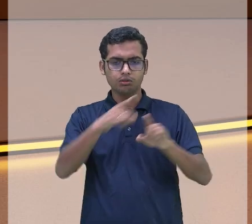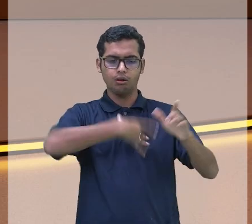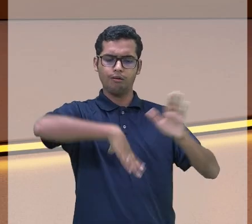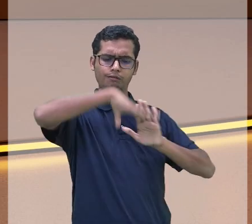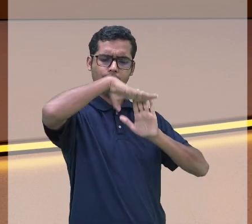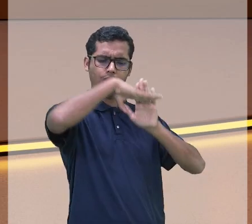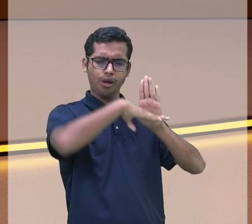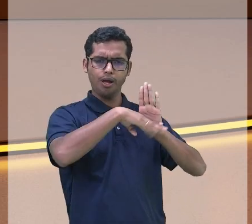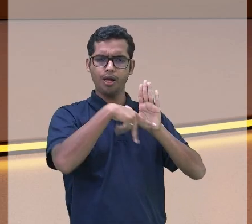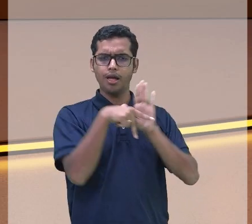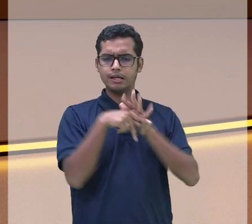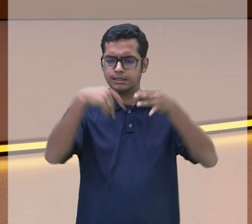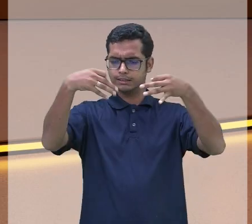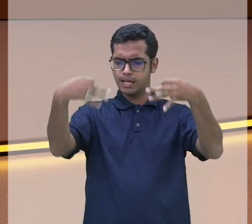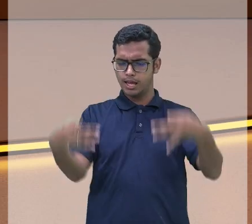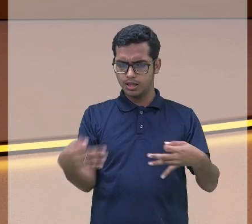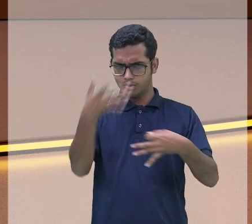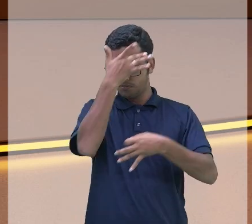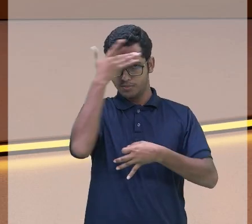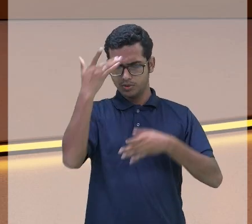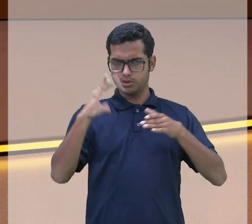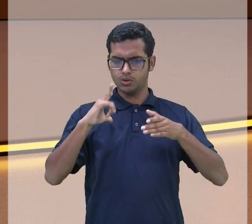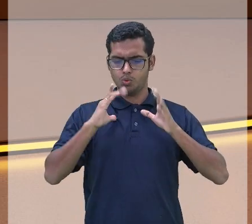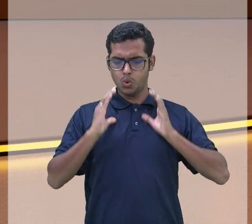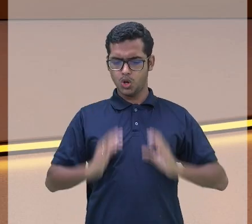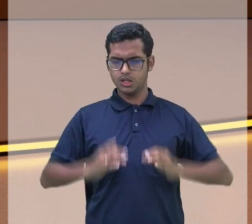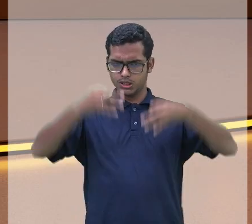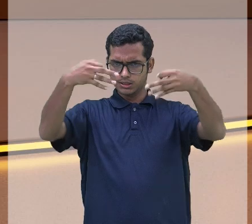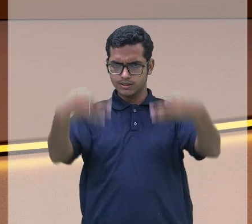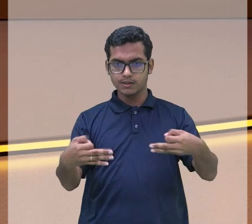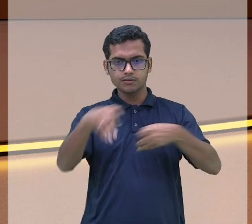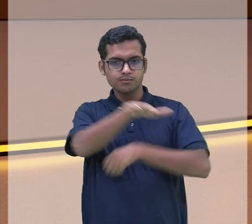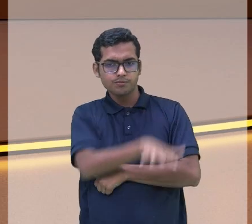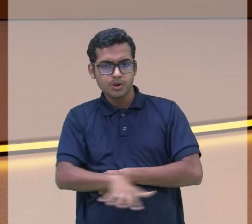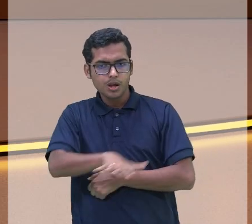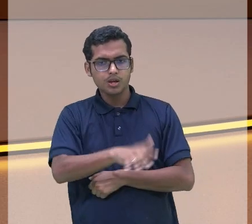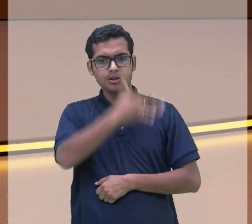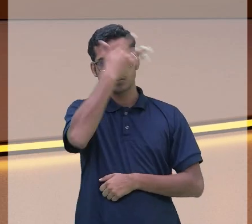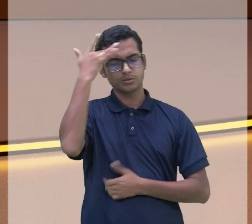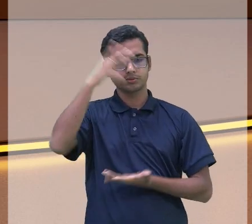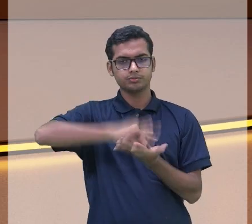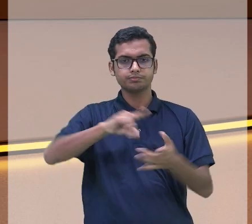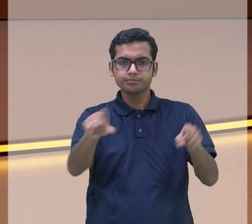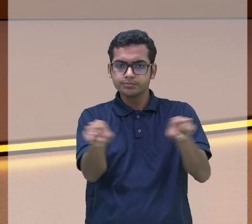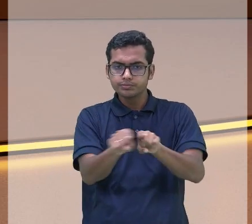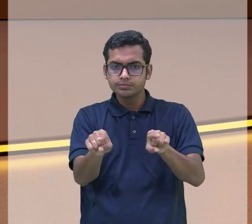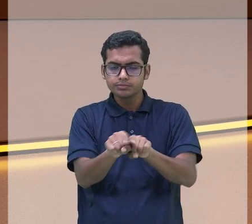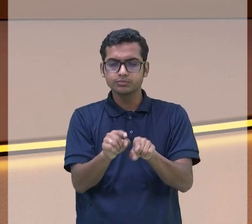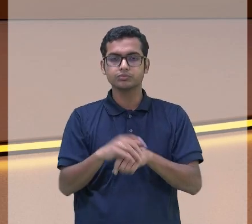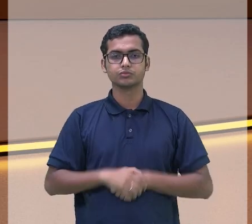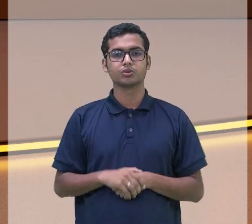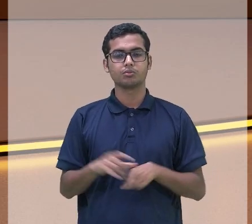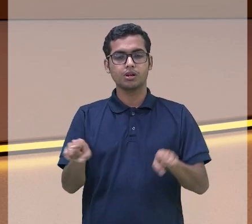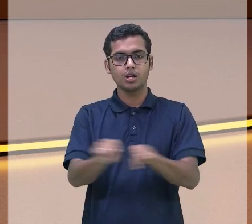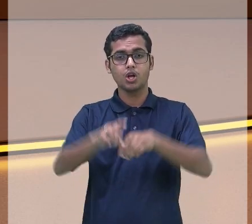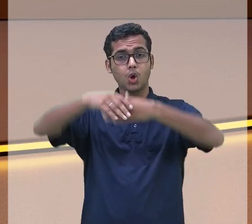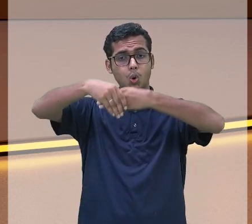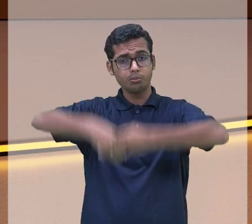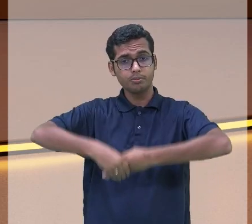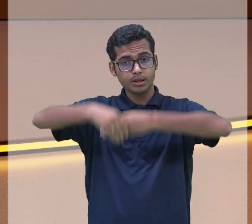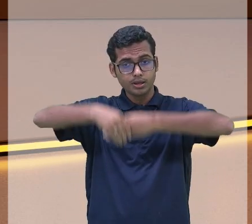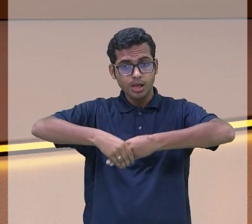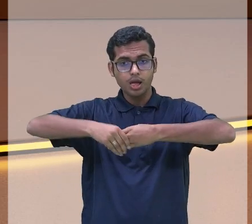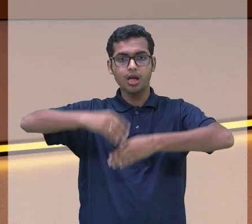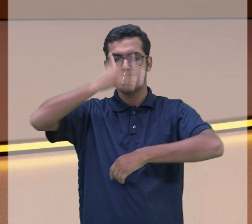desse rei, desse monarca. O hábito de você cumprimentar antes ou depois que uma pessoa sai, era interessante